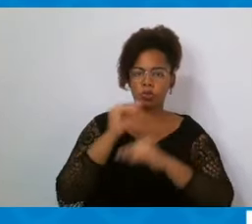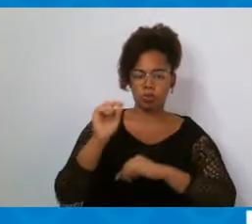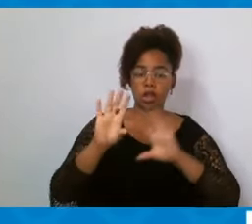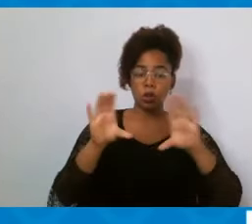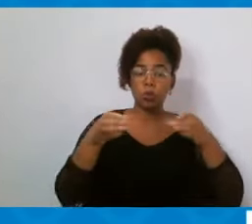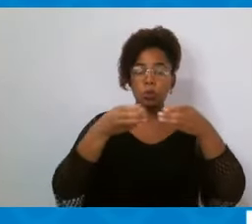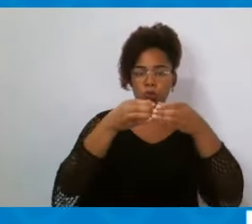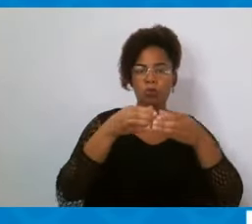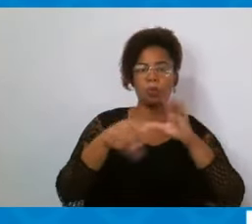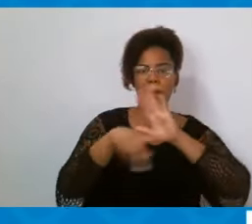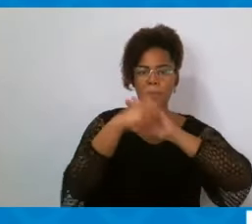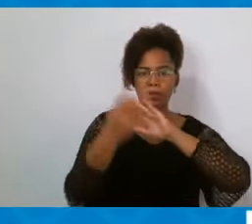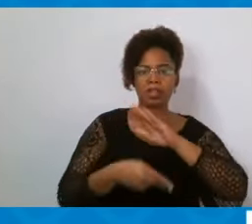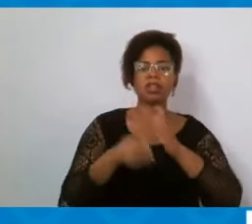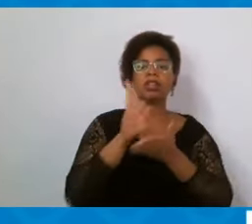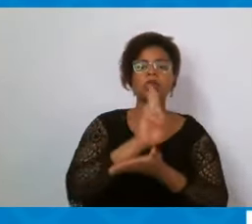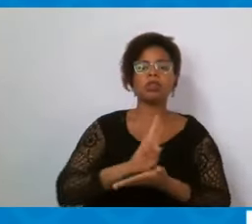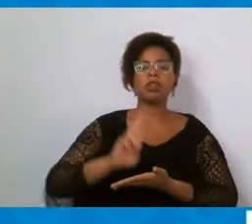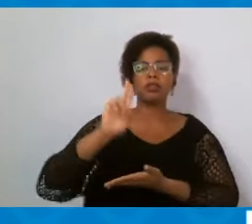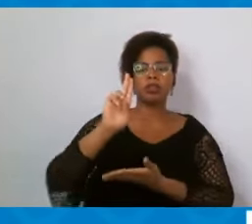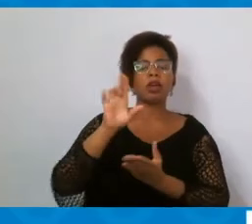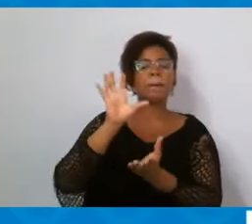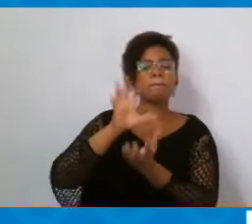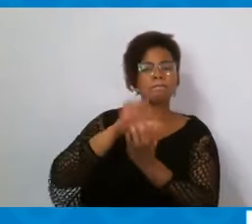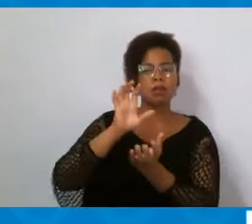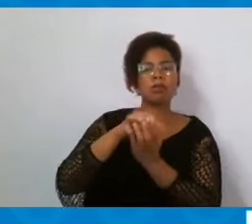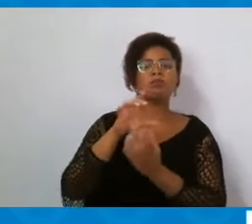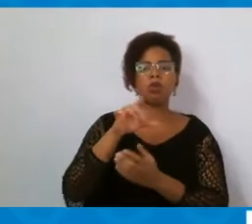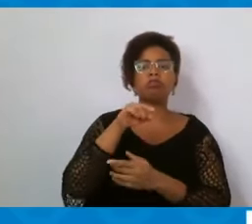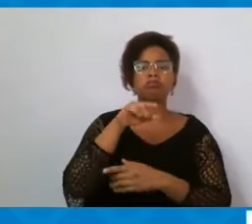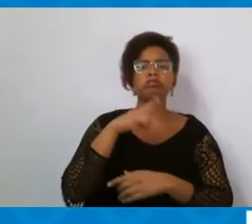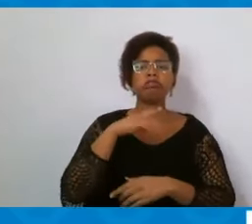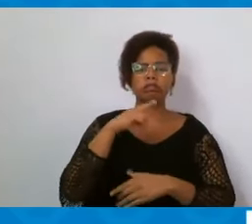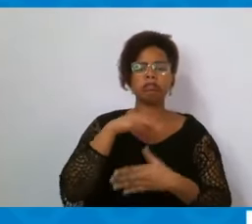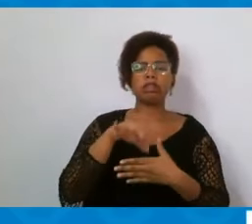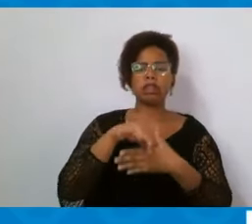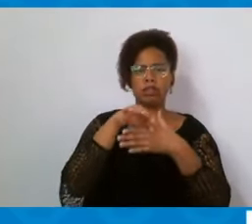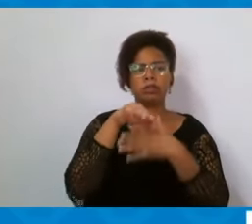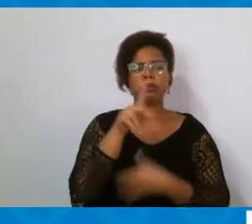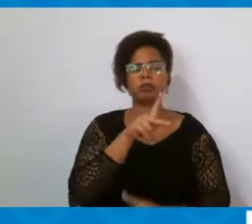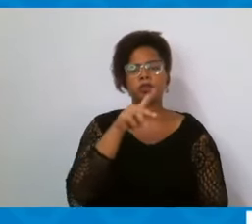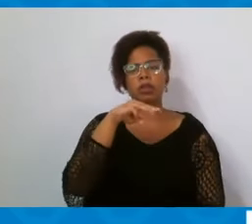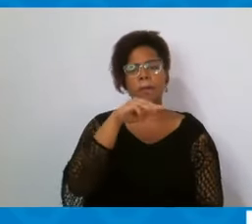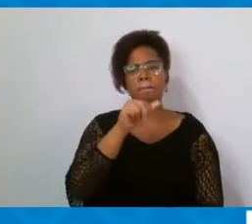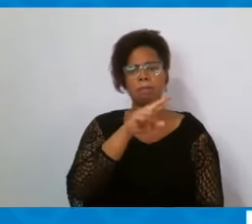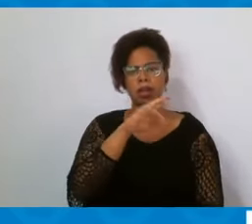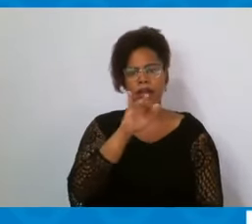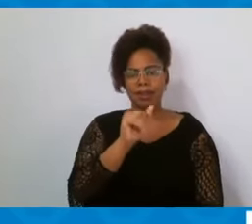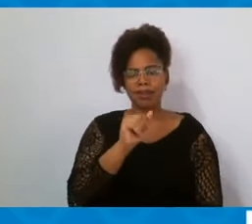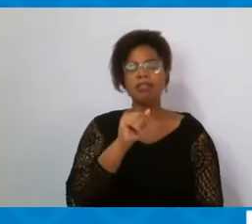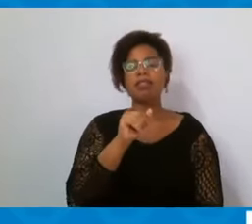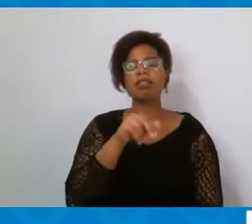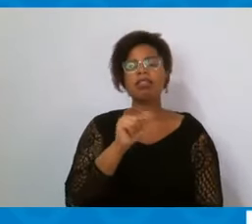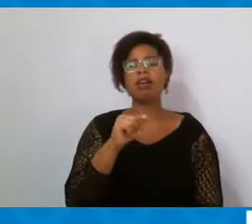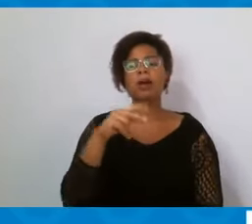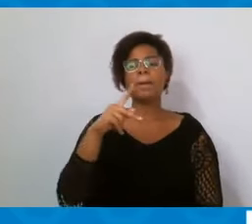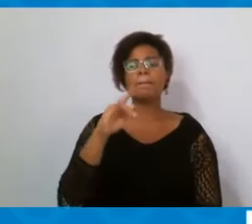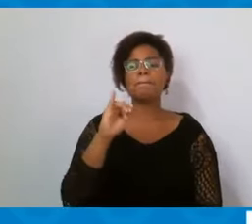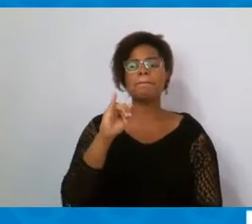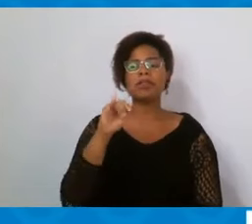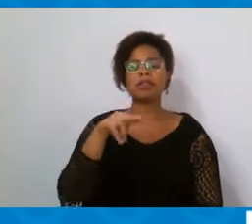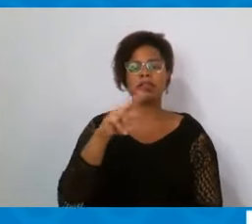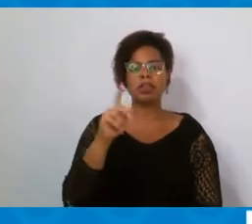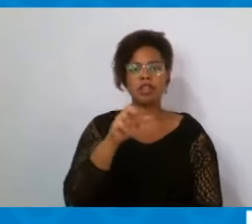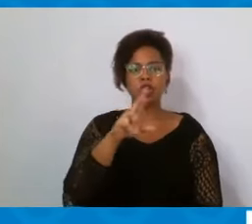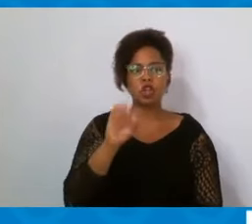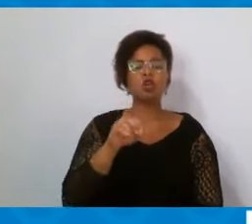Pinheiro. É um grupo de estudos da criatividade e da estética. E aí eu trouxe aqui uma